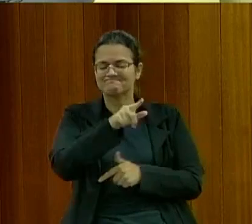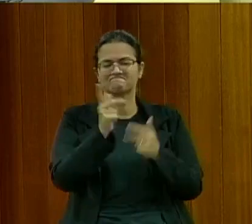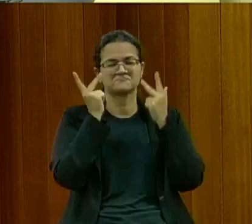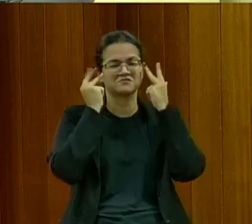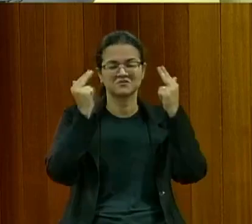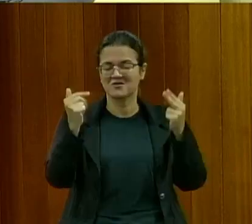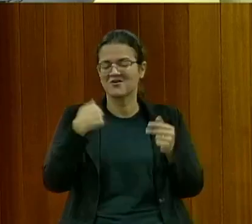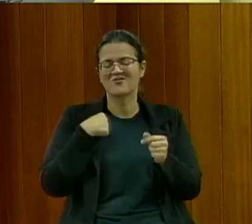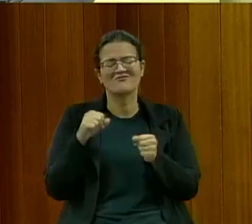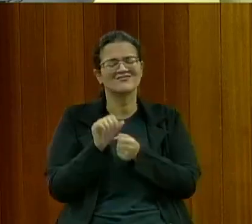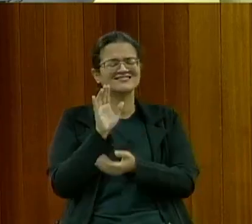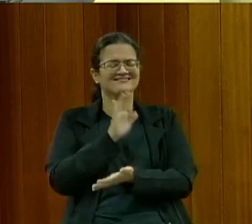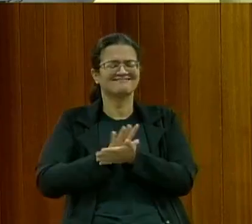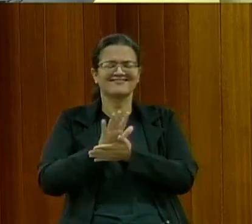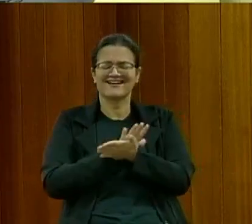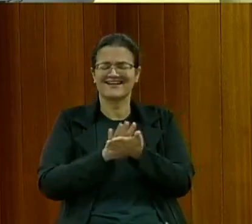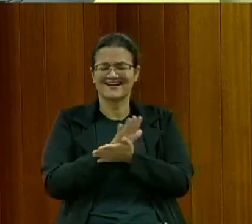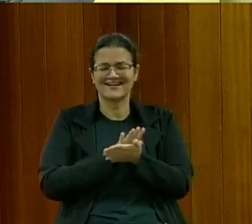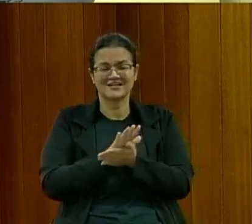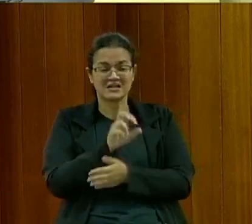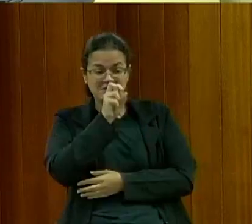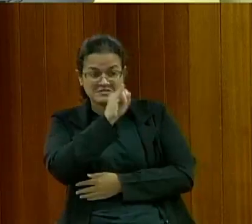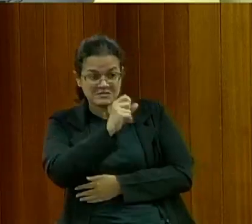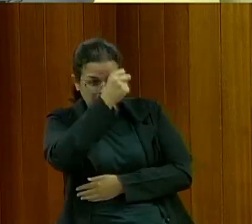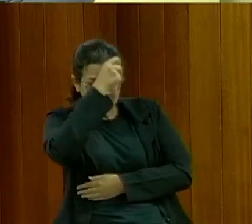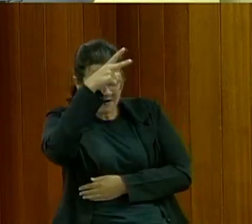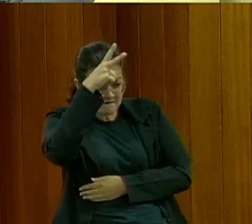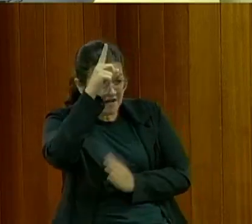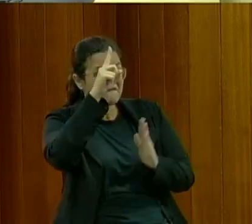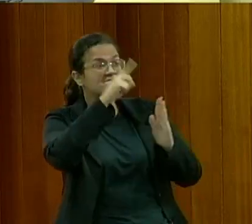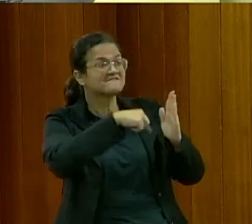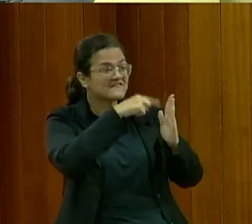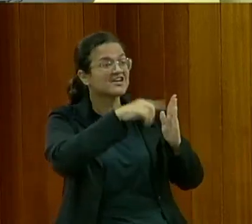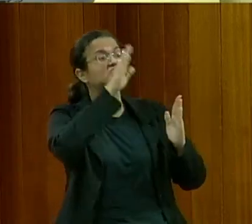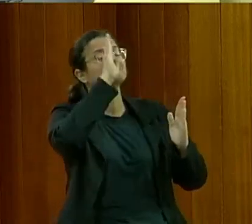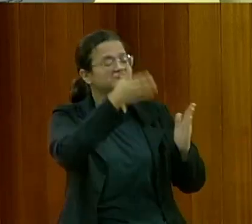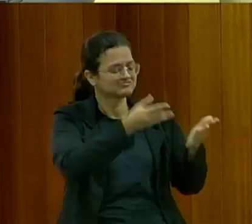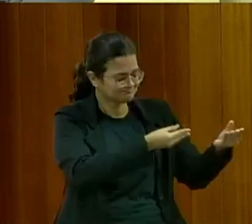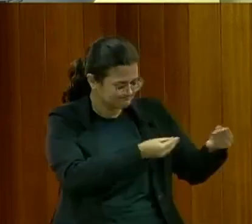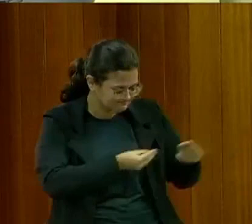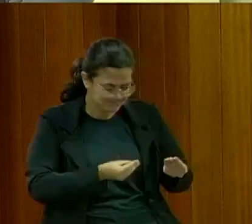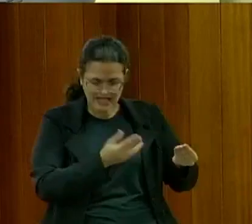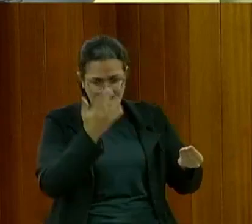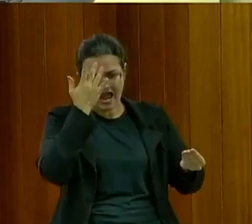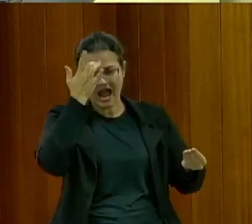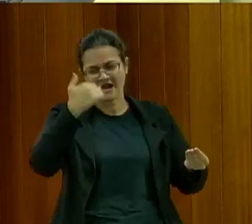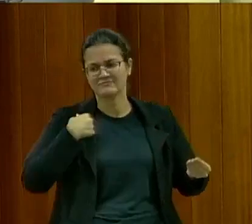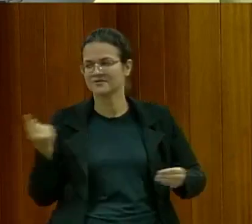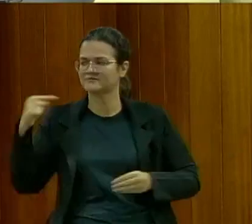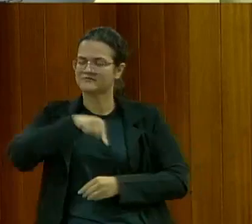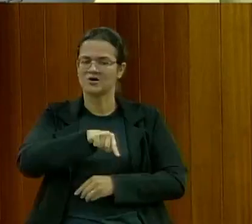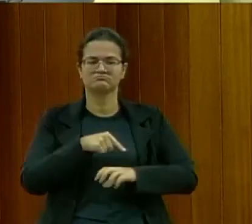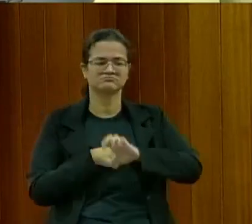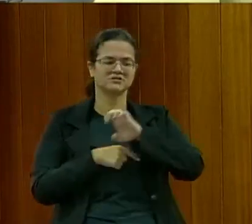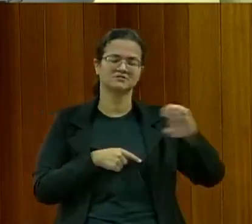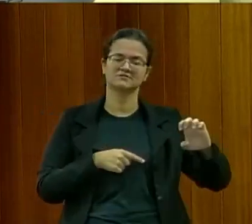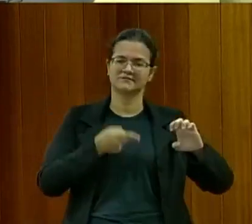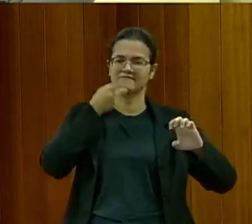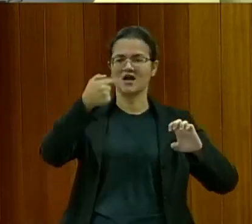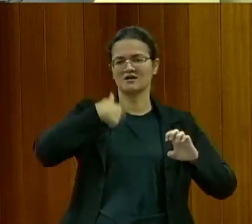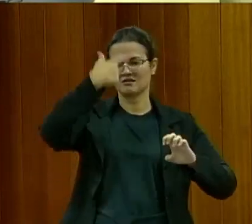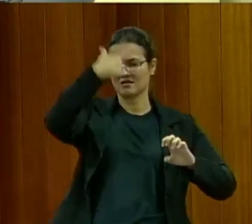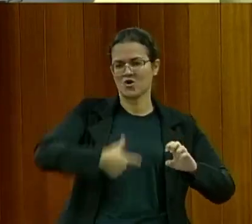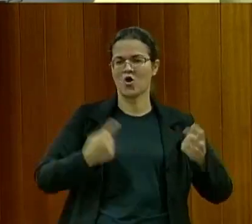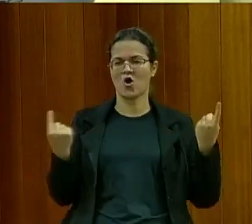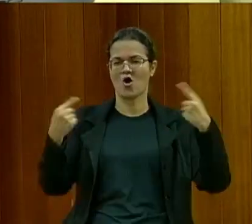milímetro. Se o prefeito vetar, chegou o veto aqui, no outro dia eu vou para a tribuna da esquerda e já me declaro oposição ao prefeito. E eu acredito que o